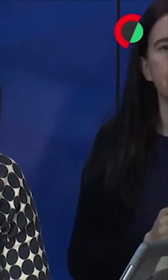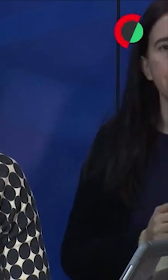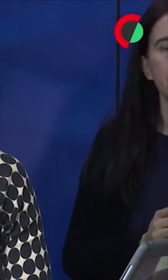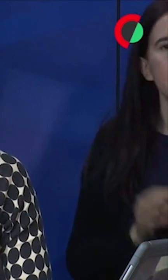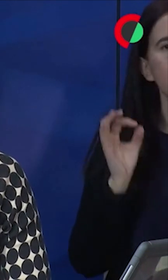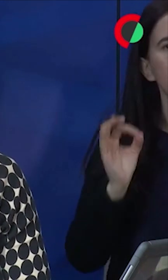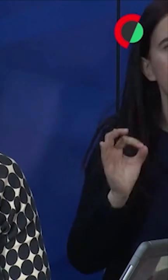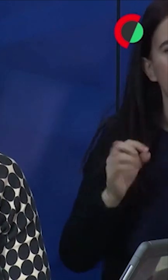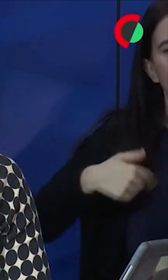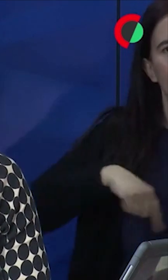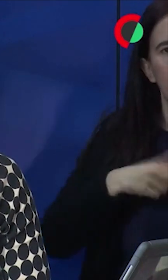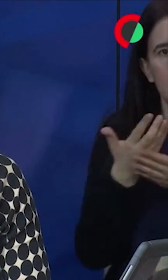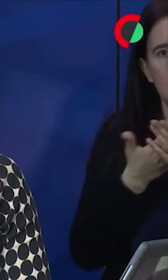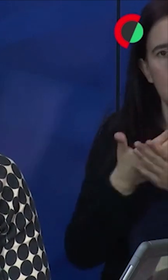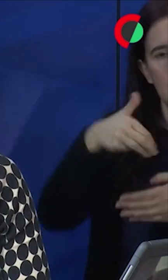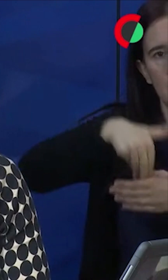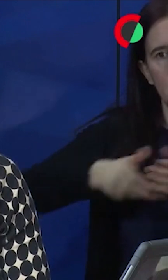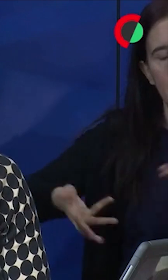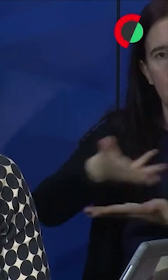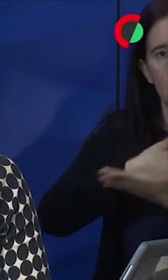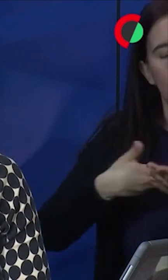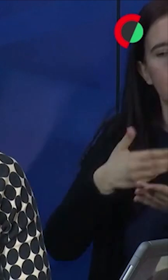aquilo que haverá, o que nós temos que faremos internamente é um